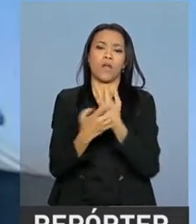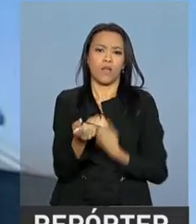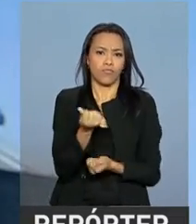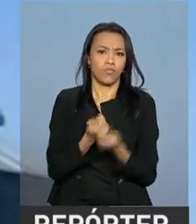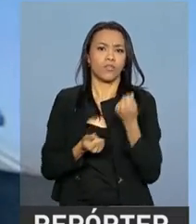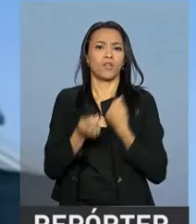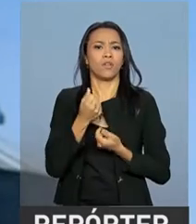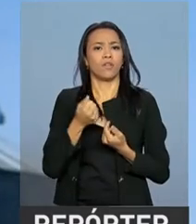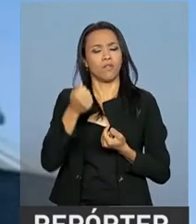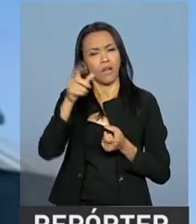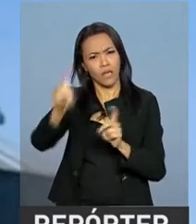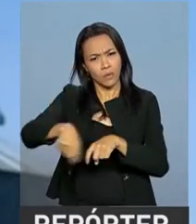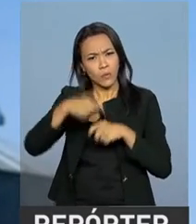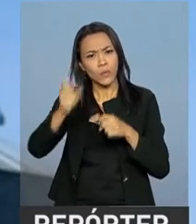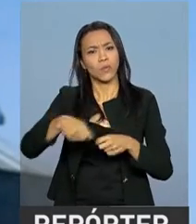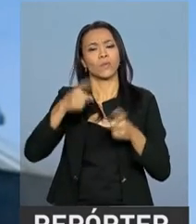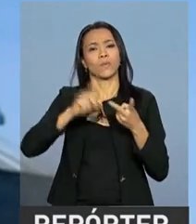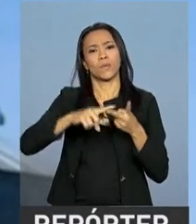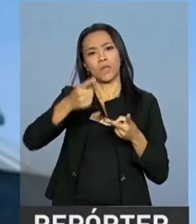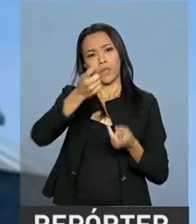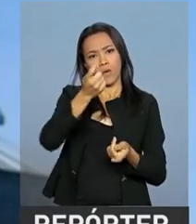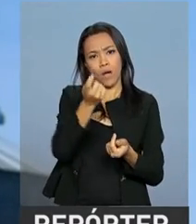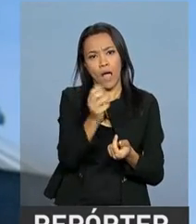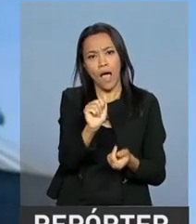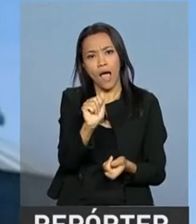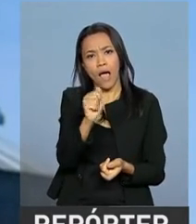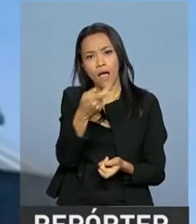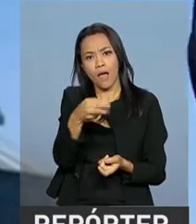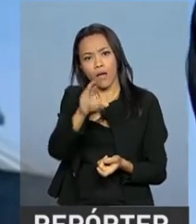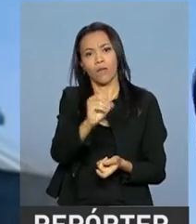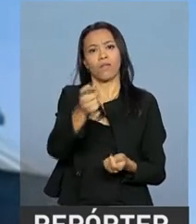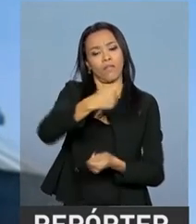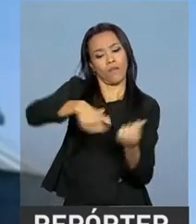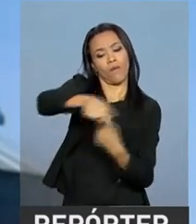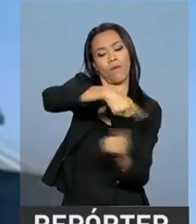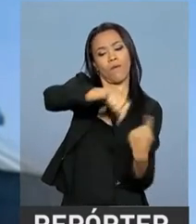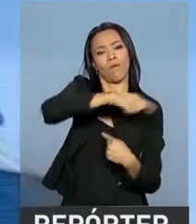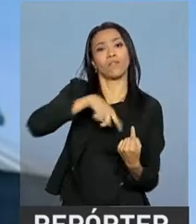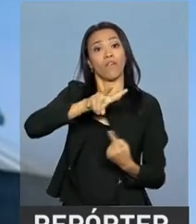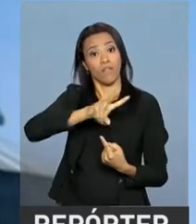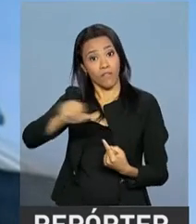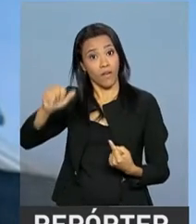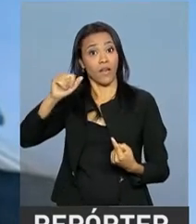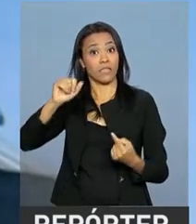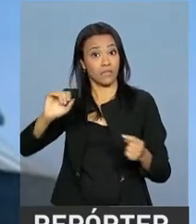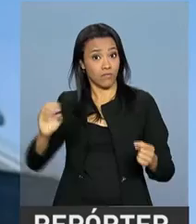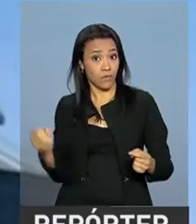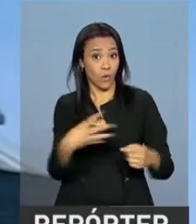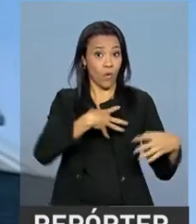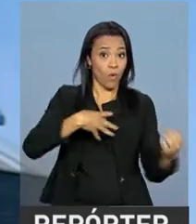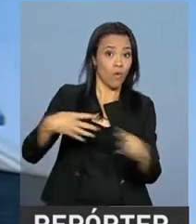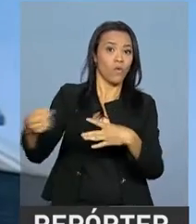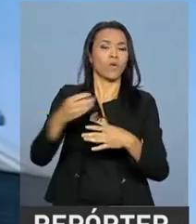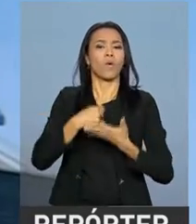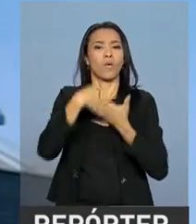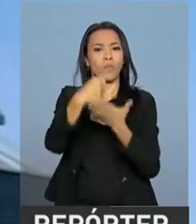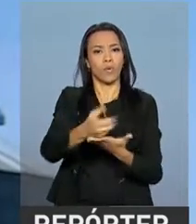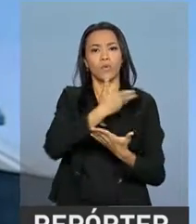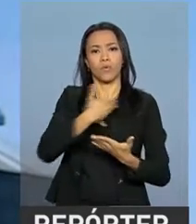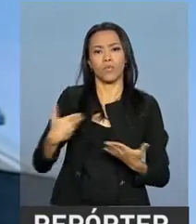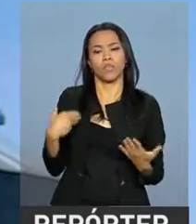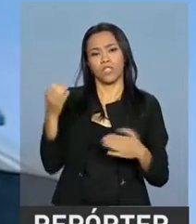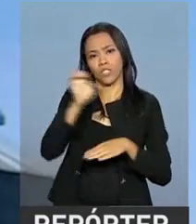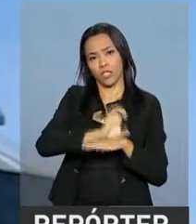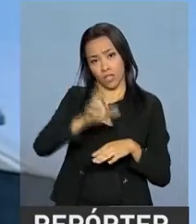a agricultura em geral, a pecuária, irão cada vez mais inovar com o apoio do governo federal, do governo estadual,